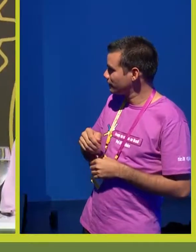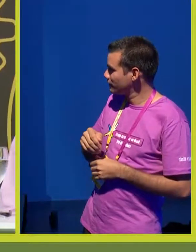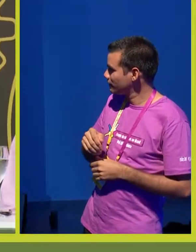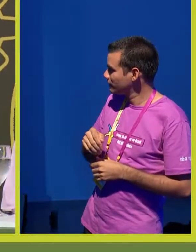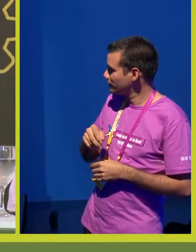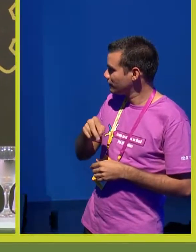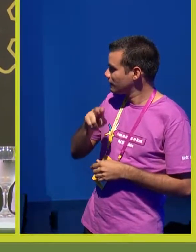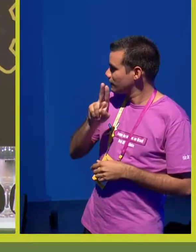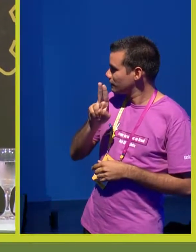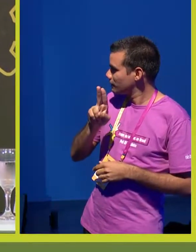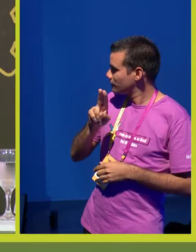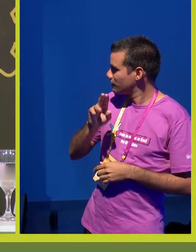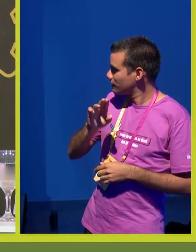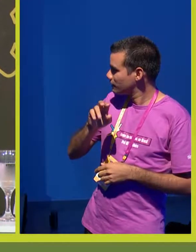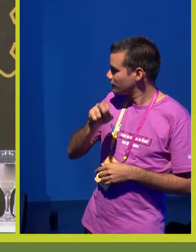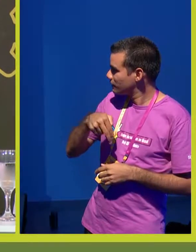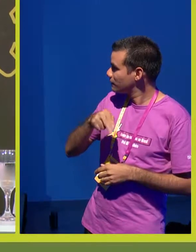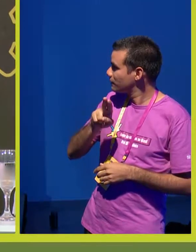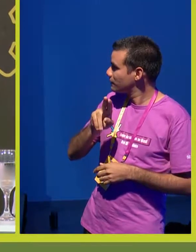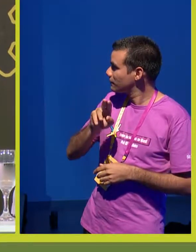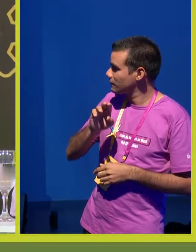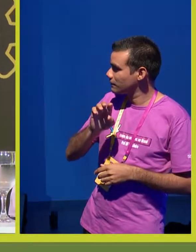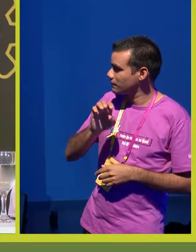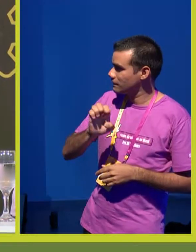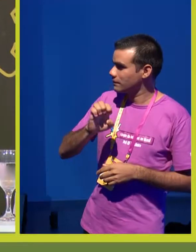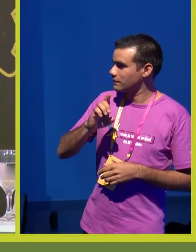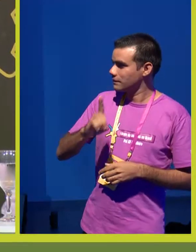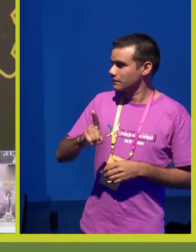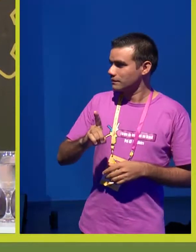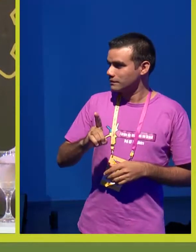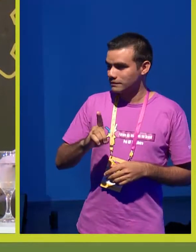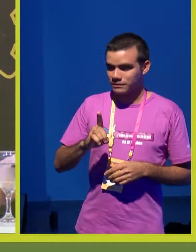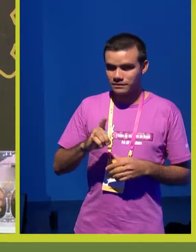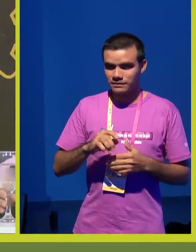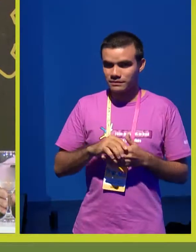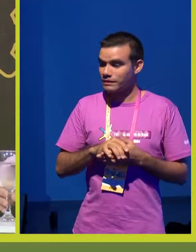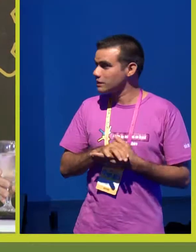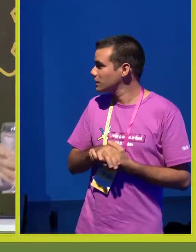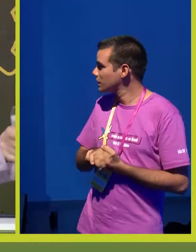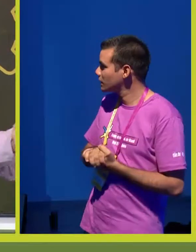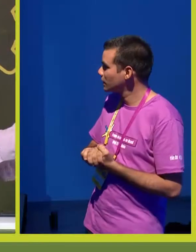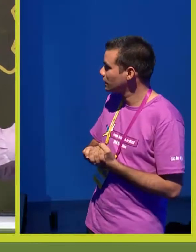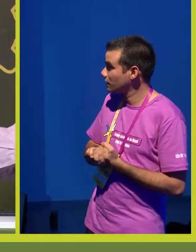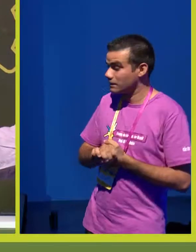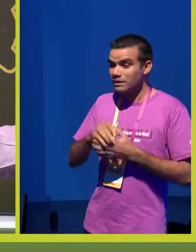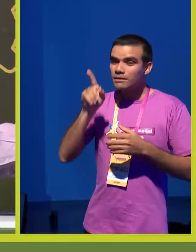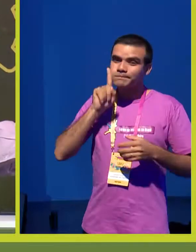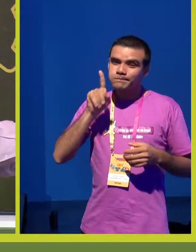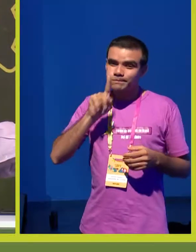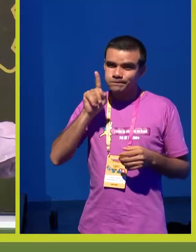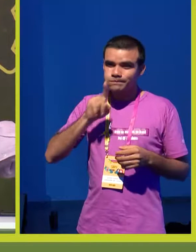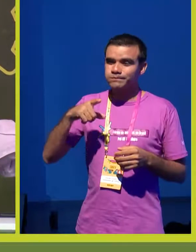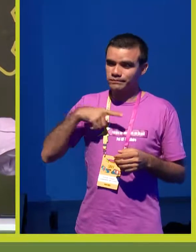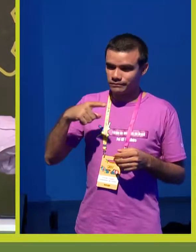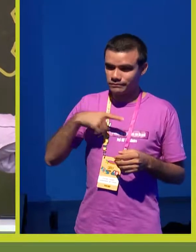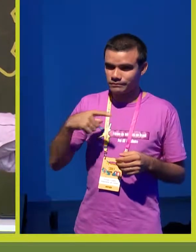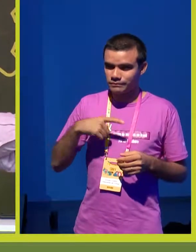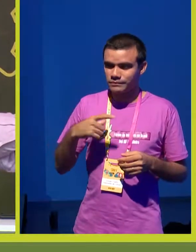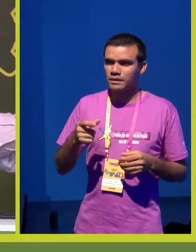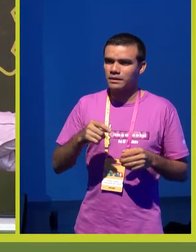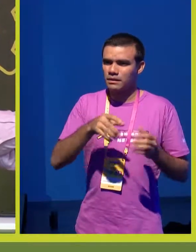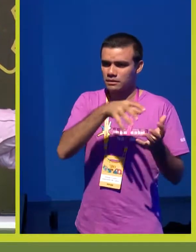não conhece, é uma organização que fica nos Estados Unidos, em São Francisco, mas que tem atuação com colaboração com